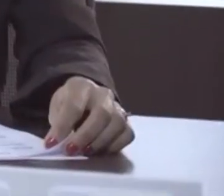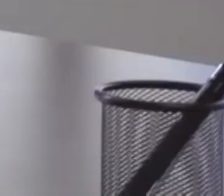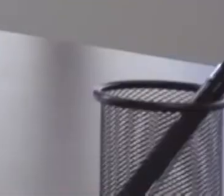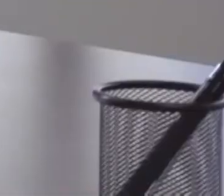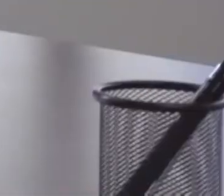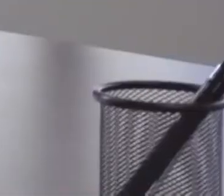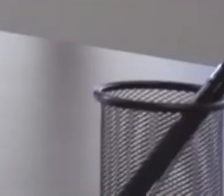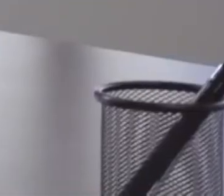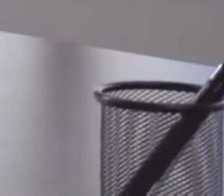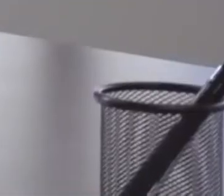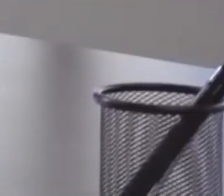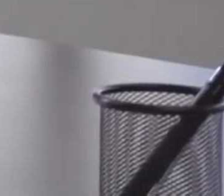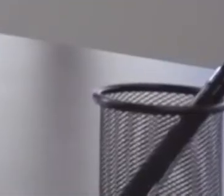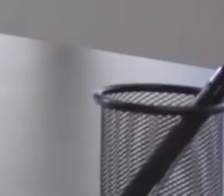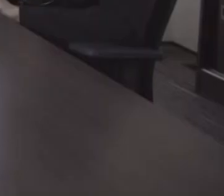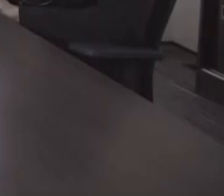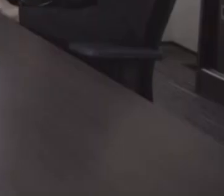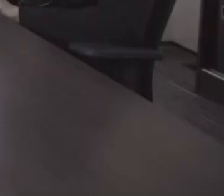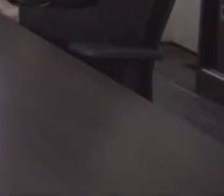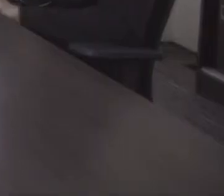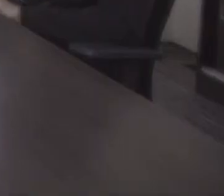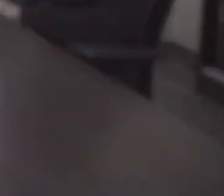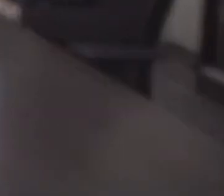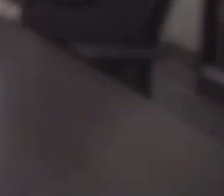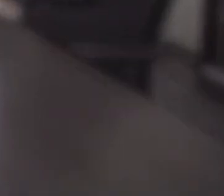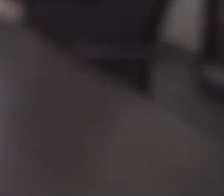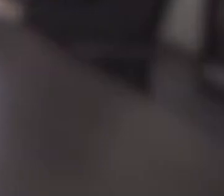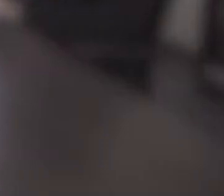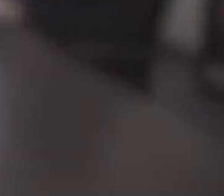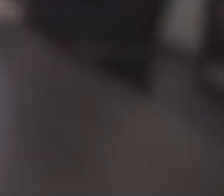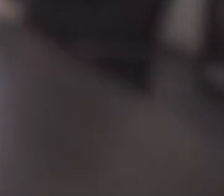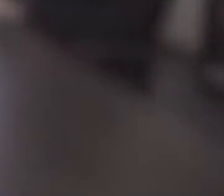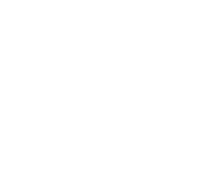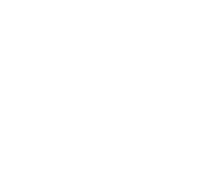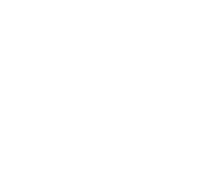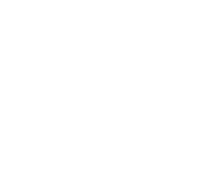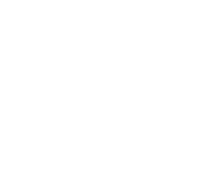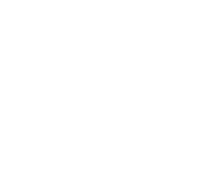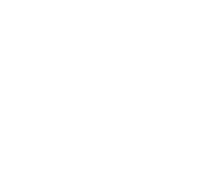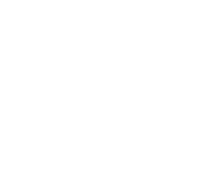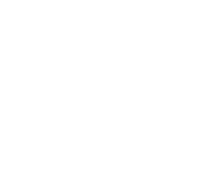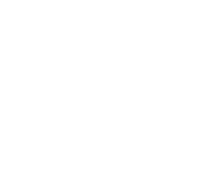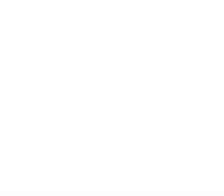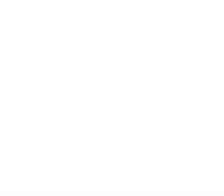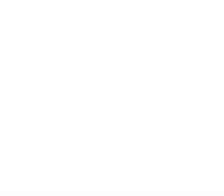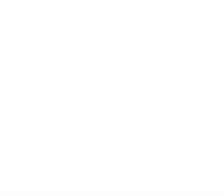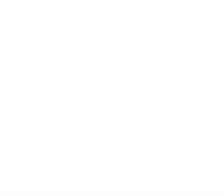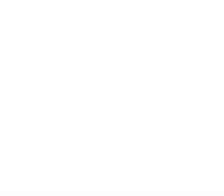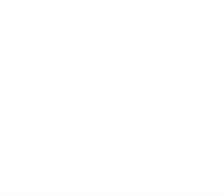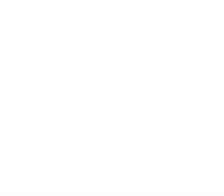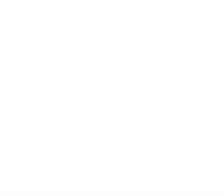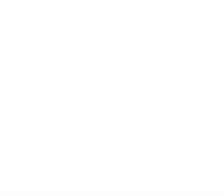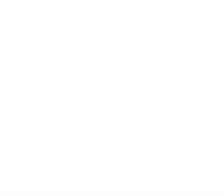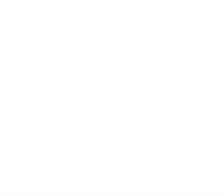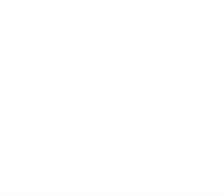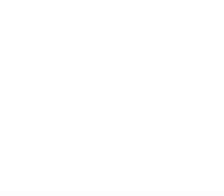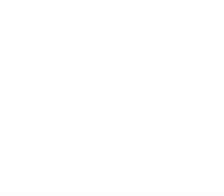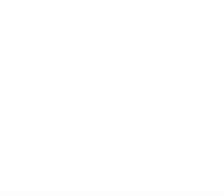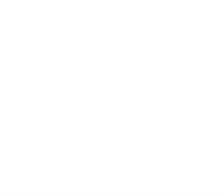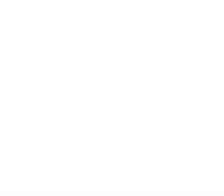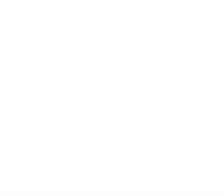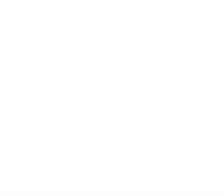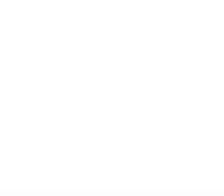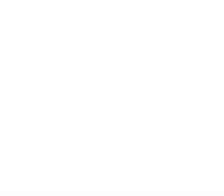Vamos começar. Fala um pouco da sua experiência. Somos todos diferentes. Reveja seus conceitos. Acesse o site e